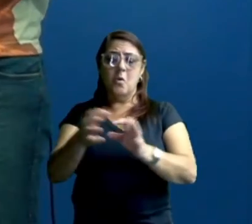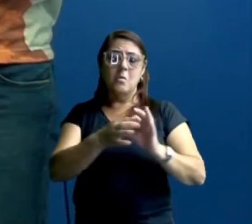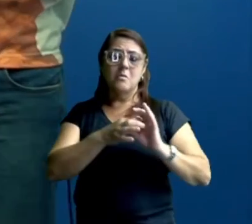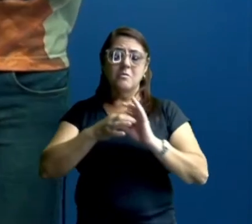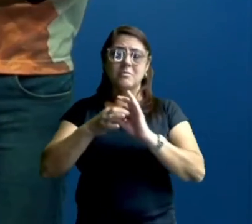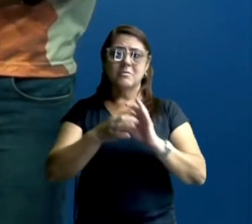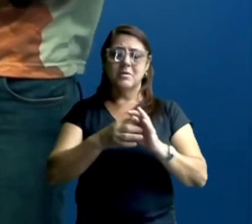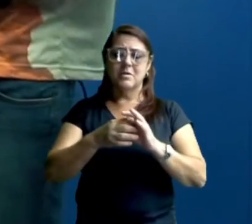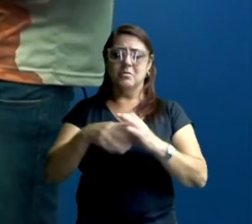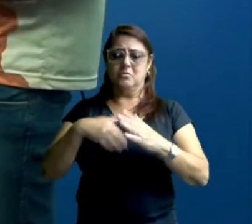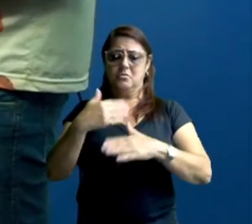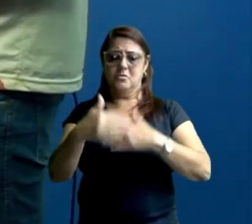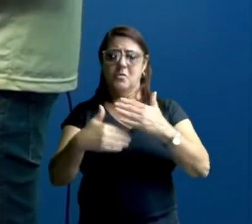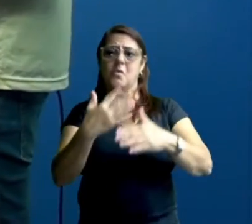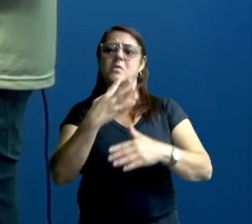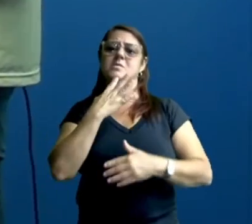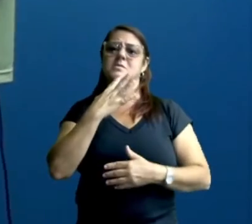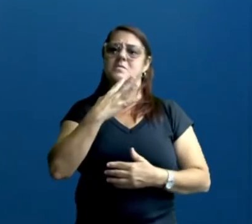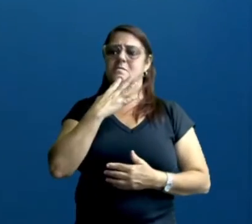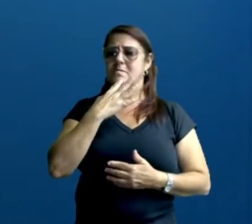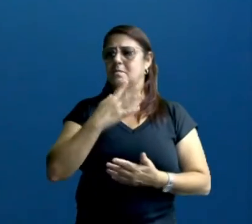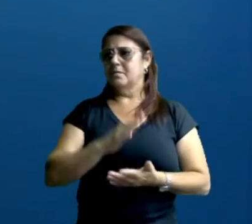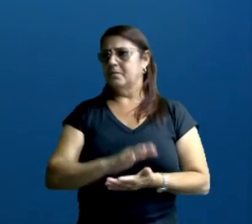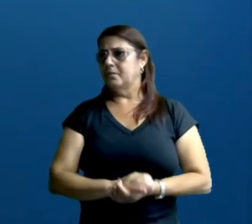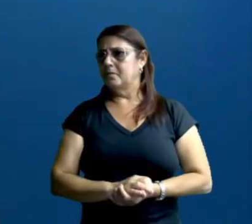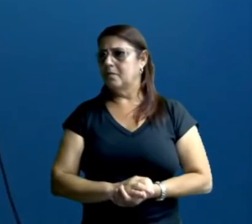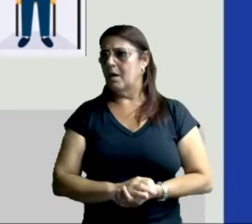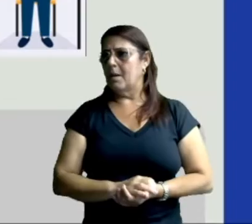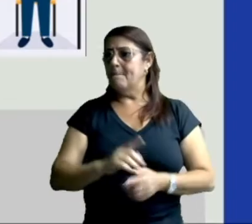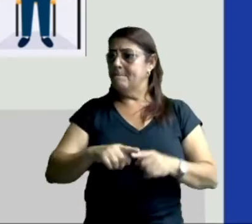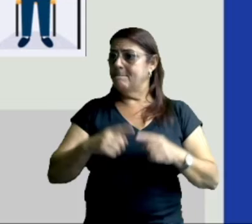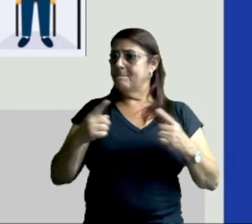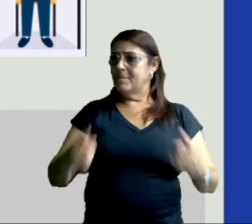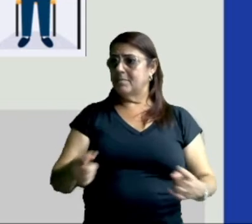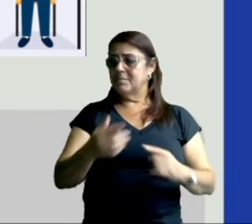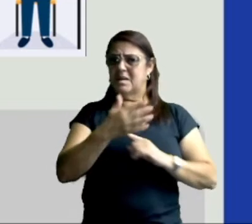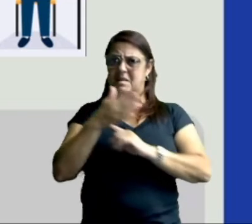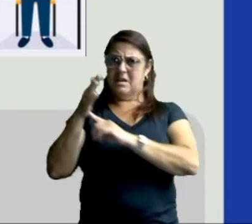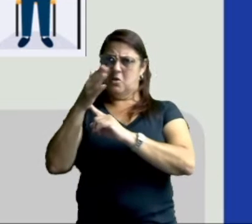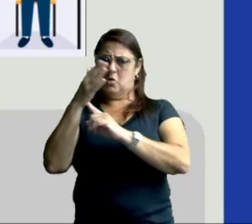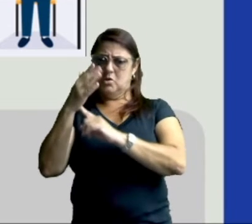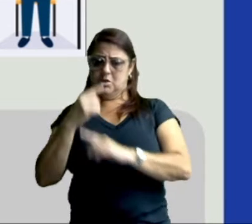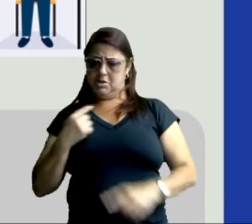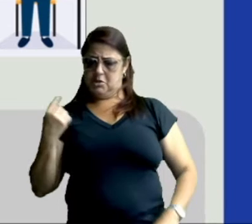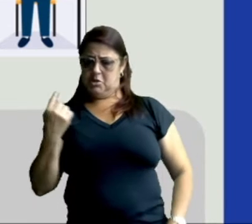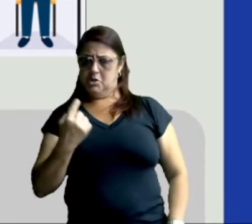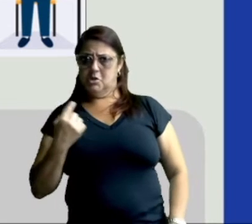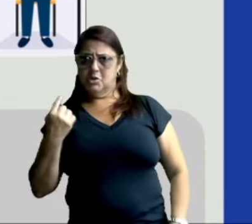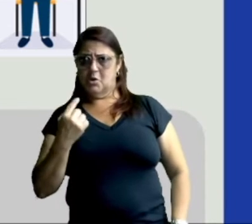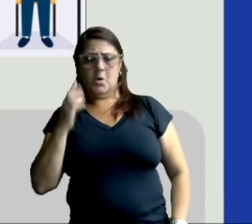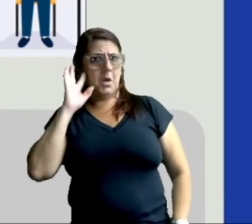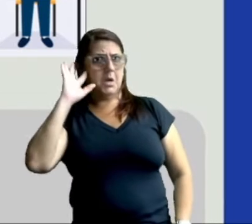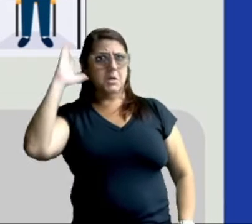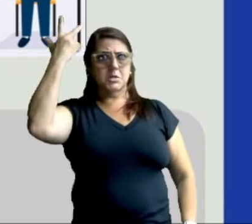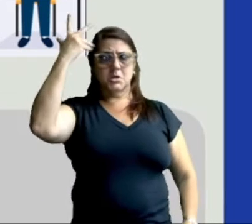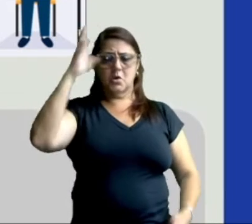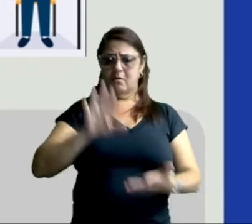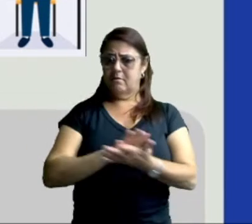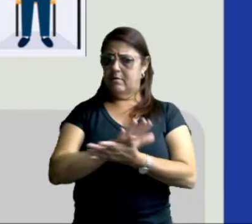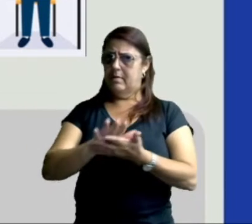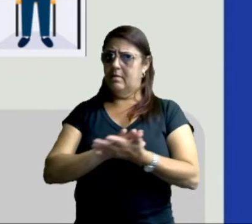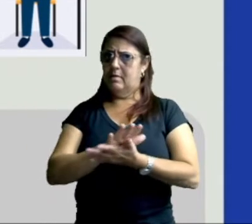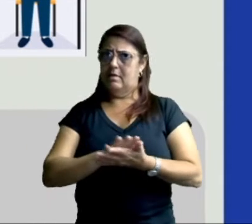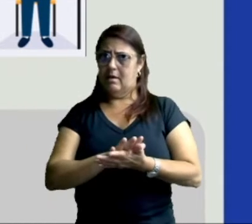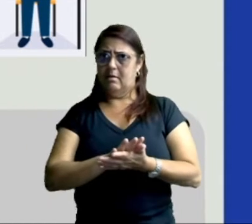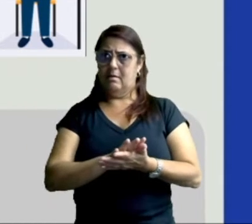desse processo de construção do conhecimento. Mas a tecnologia sozinha não resolve todos os